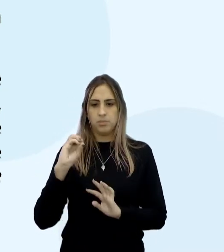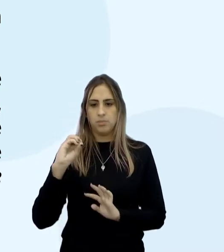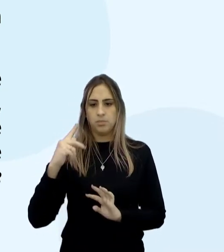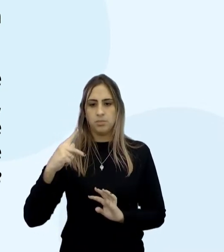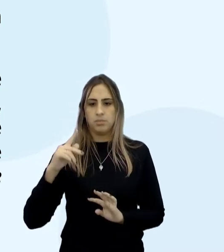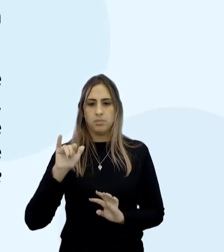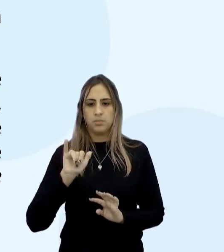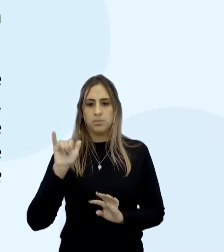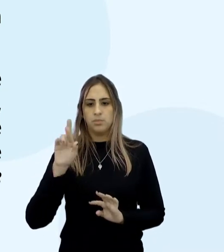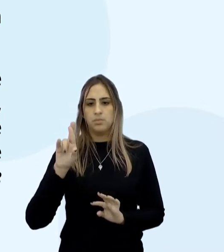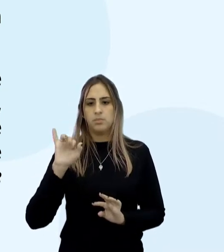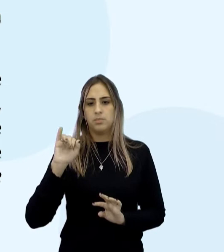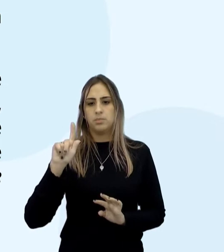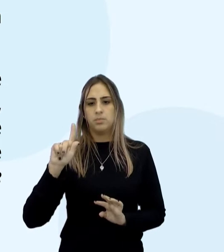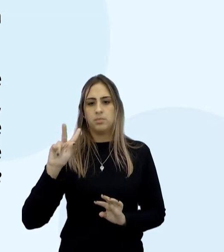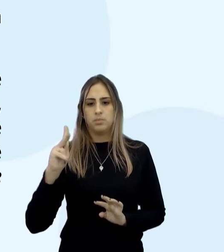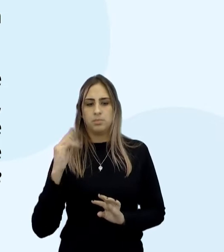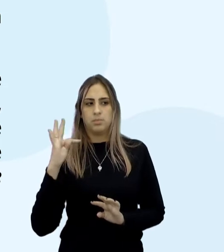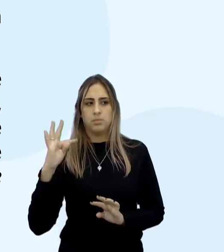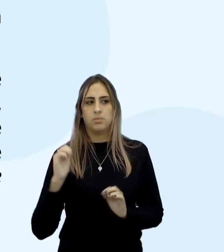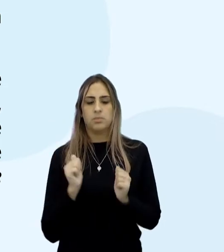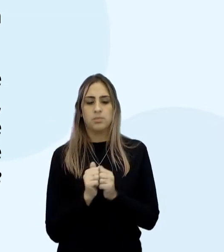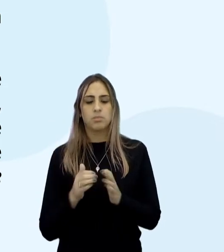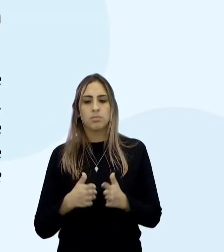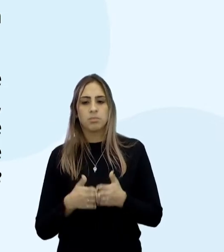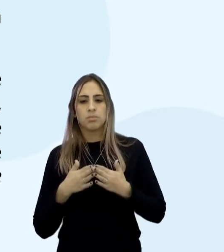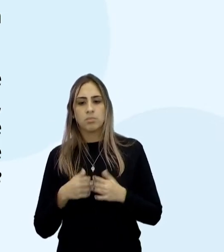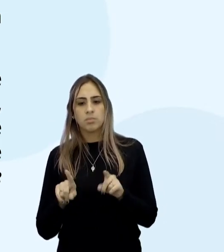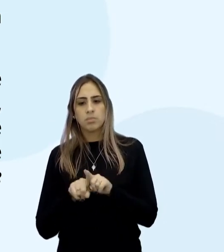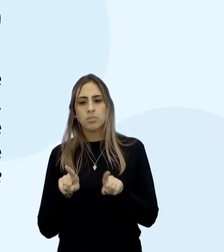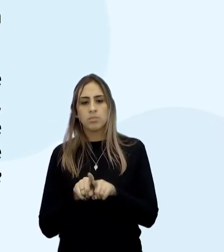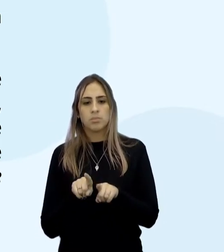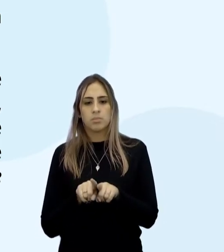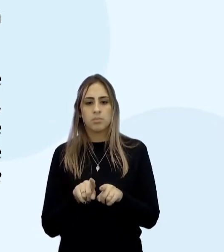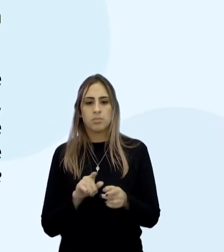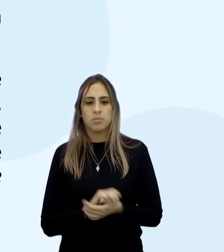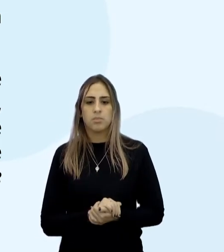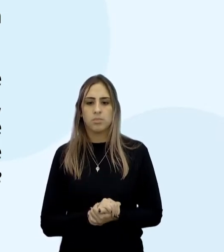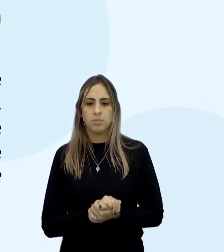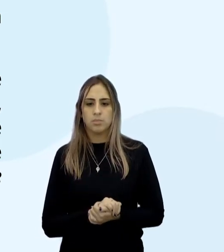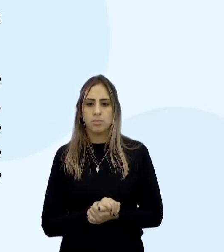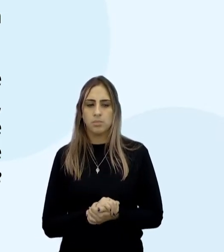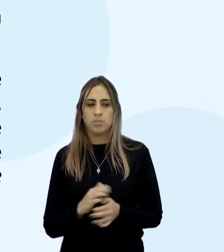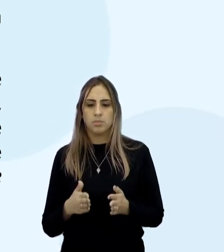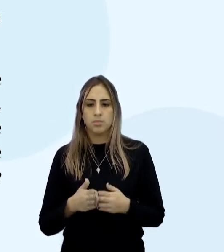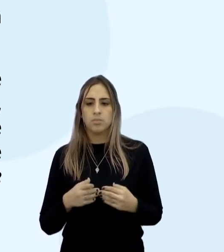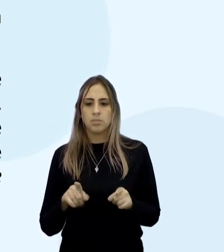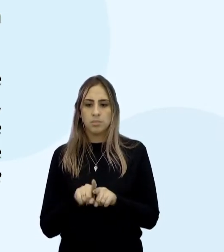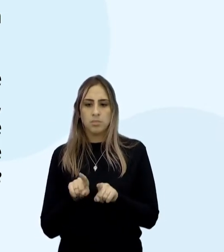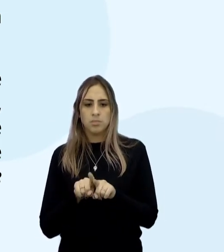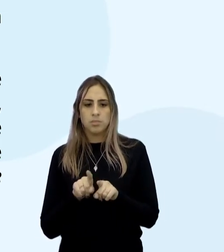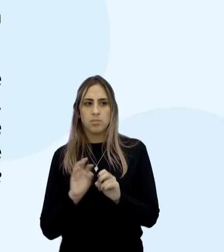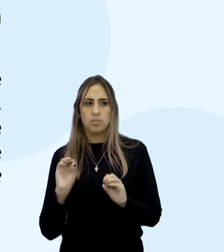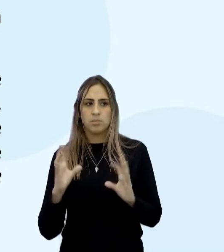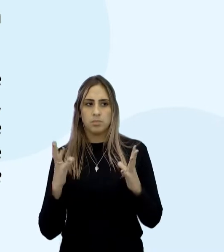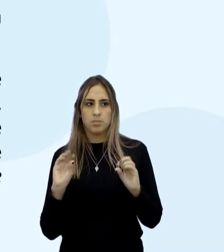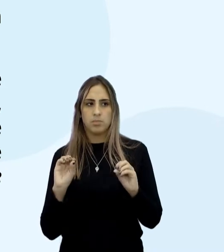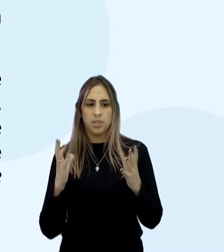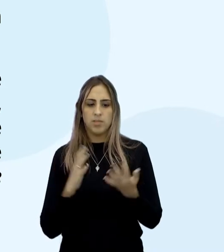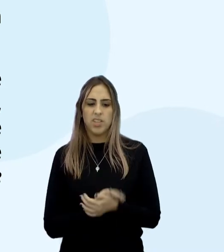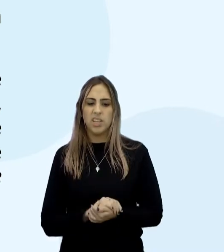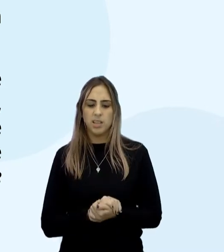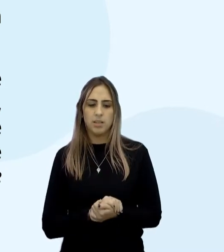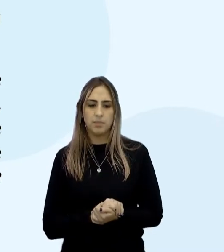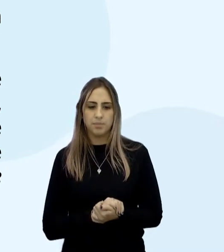demonstra todo o seu desapontamento com as licenças Creative Commons. Licenças são a